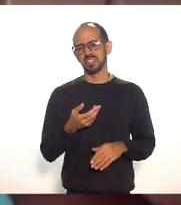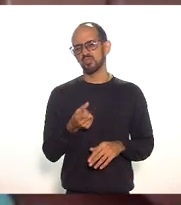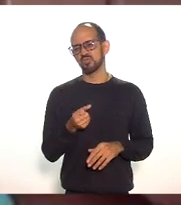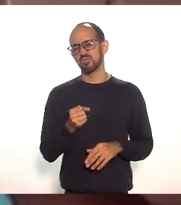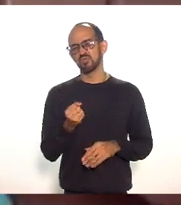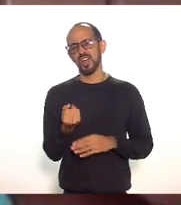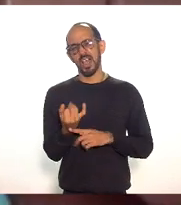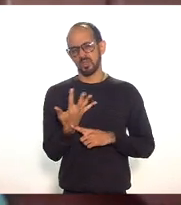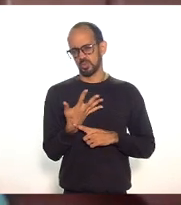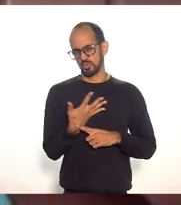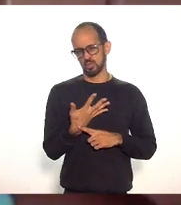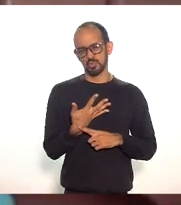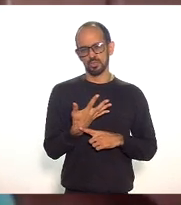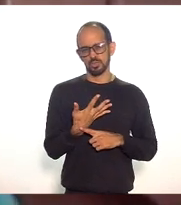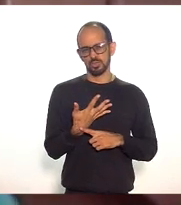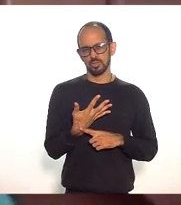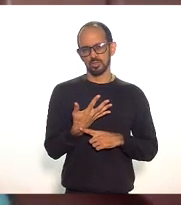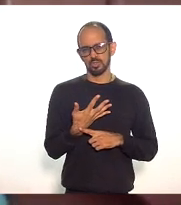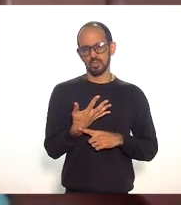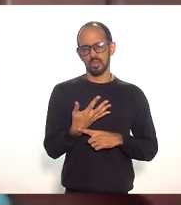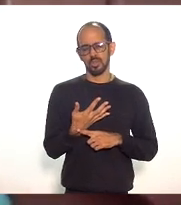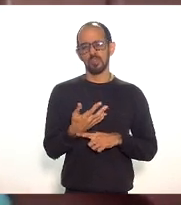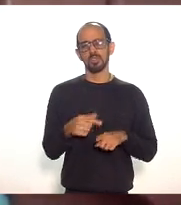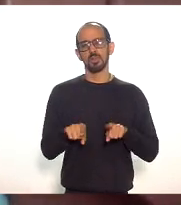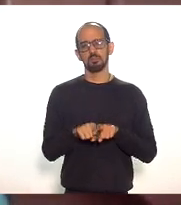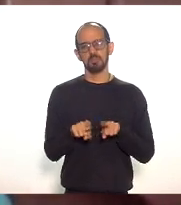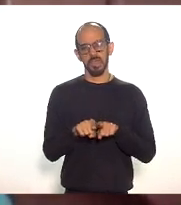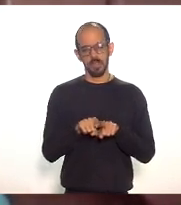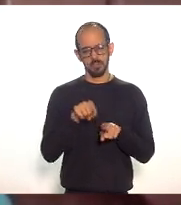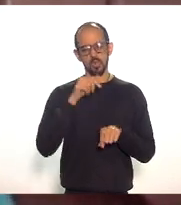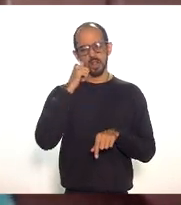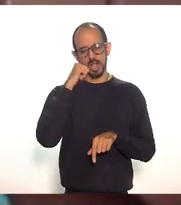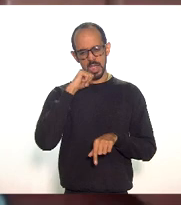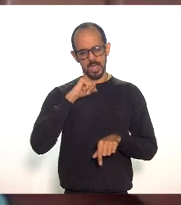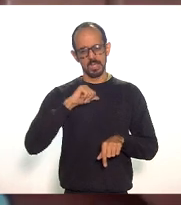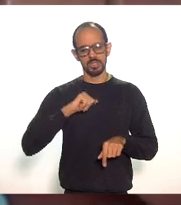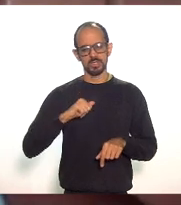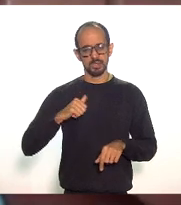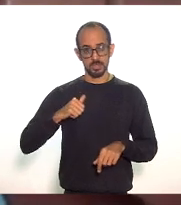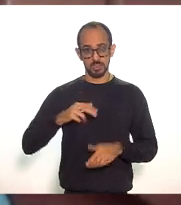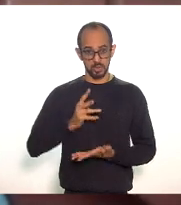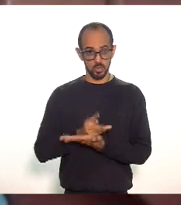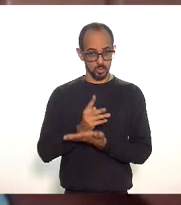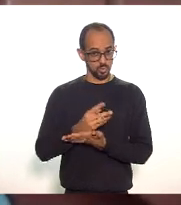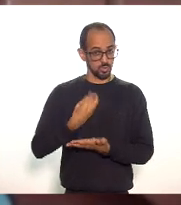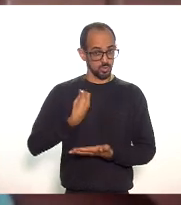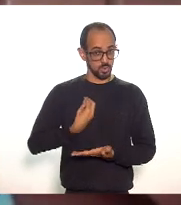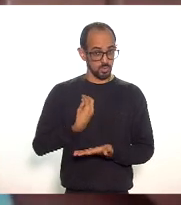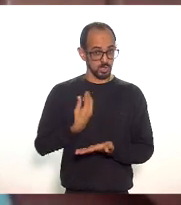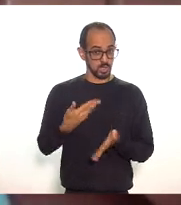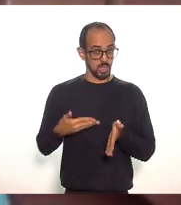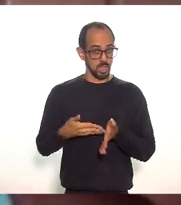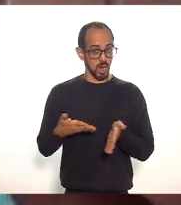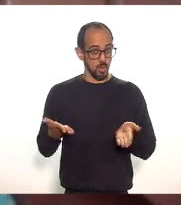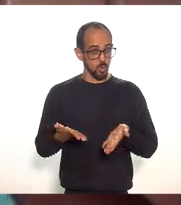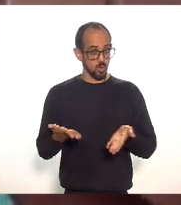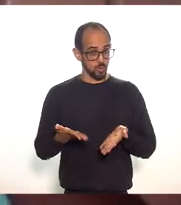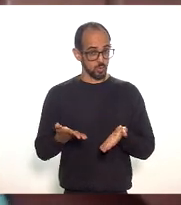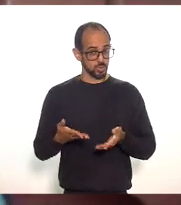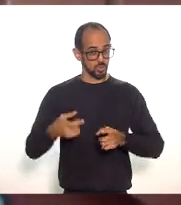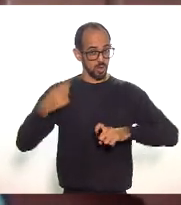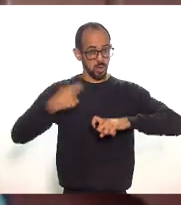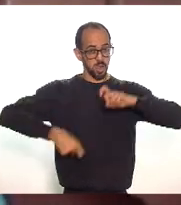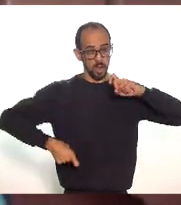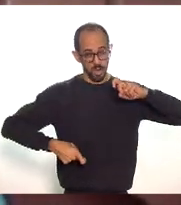nós tivemos, inclusive, temos ainda, né, tantas delas ainda bem vivas, mas muitas mulheres foram